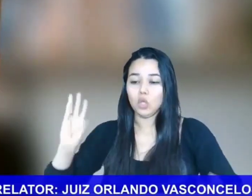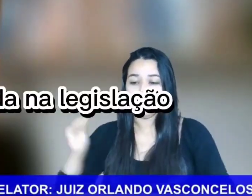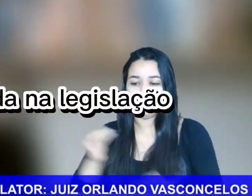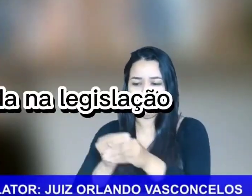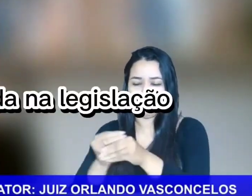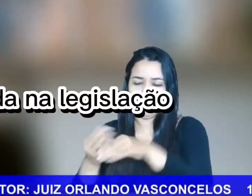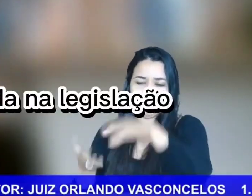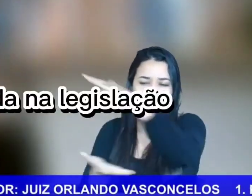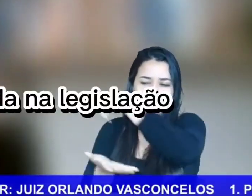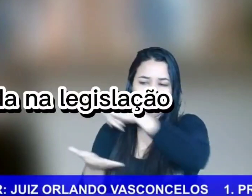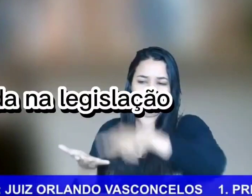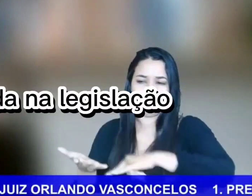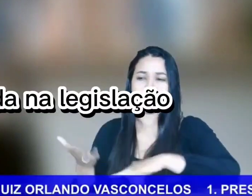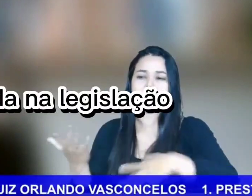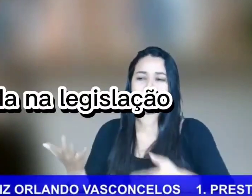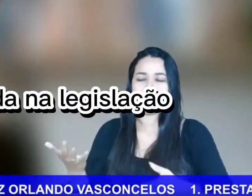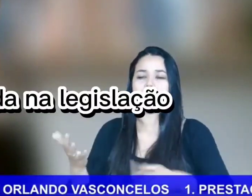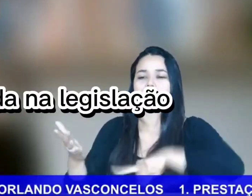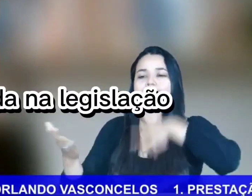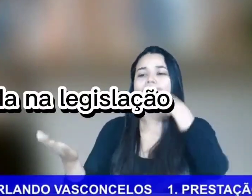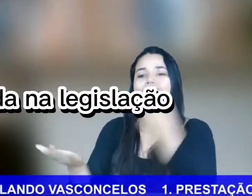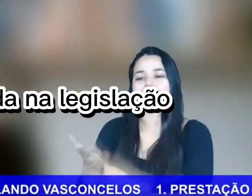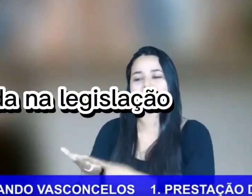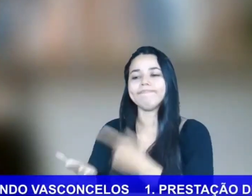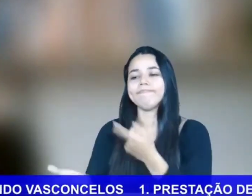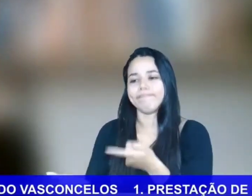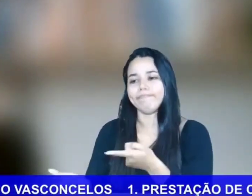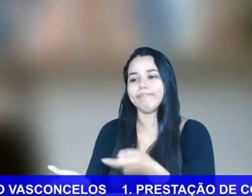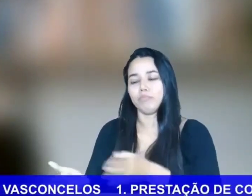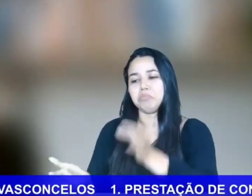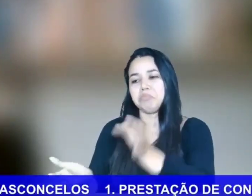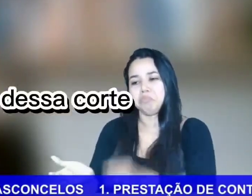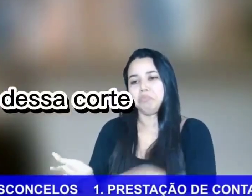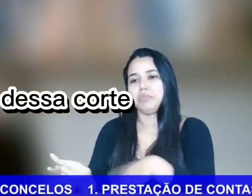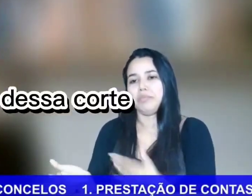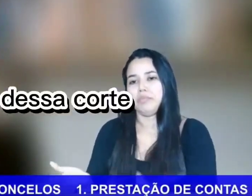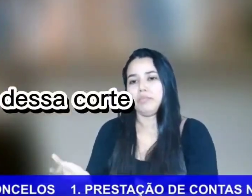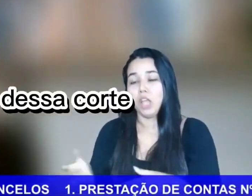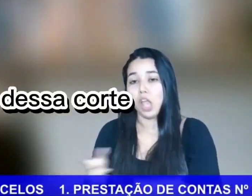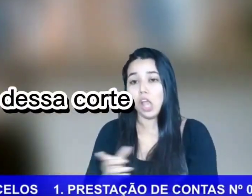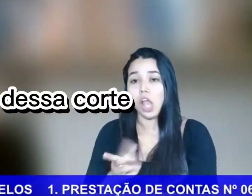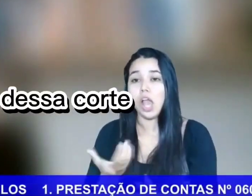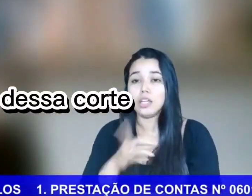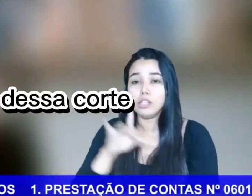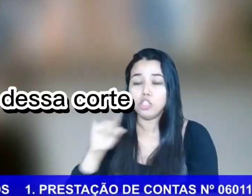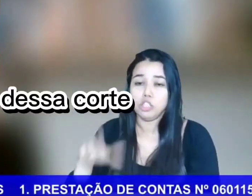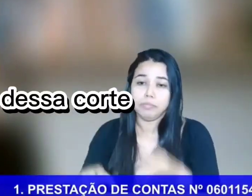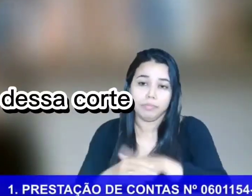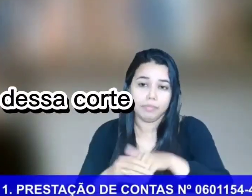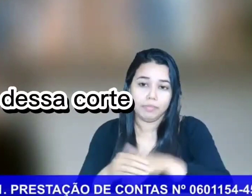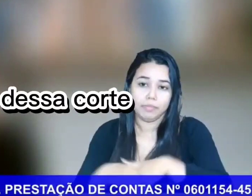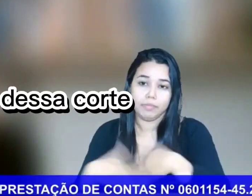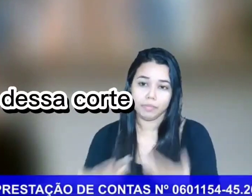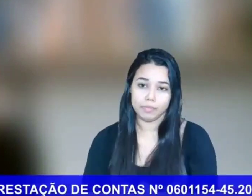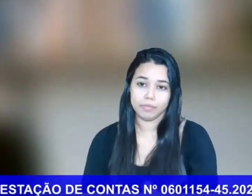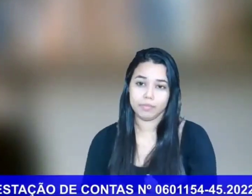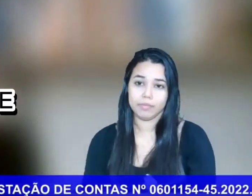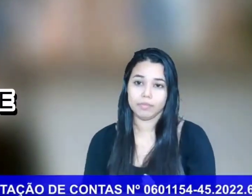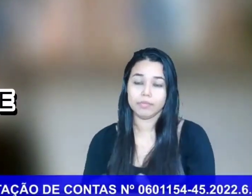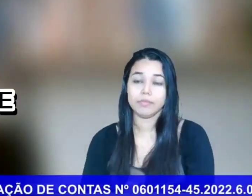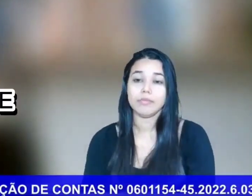início cumpriu a exigência materializada na legislação eleitoral, bem como na jurisprudência dessa